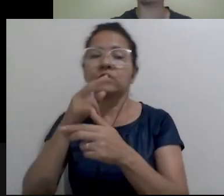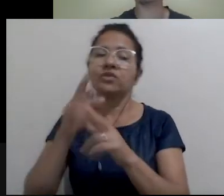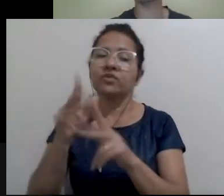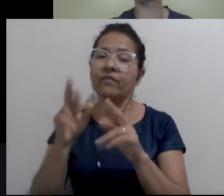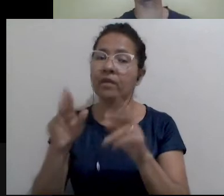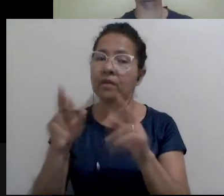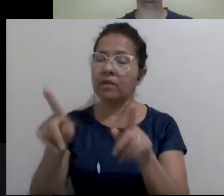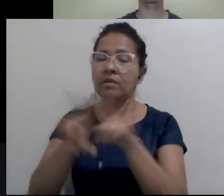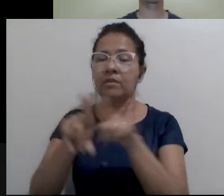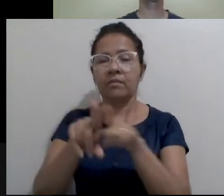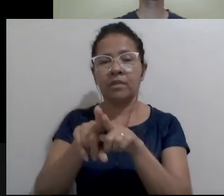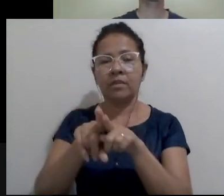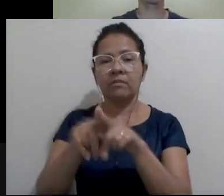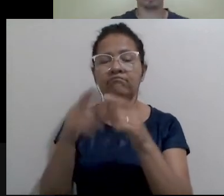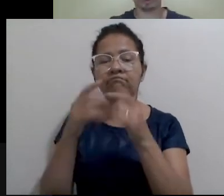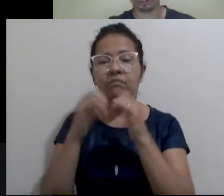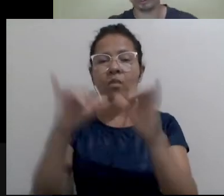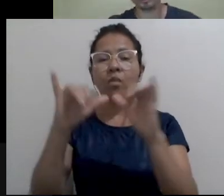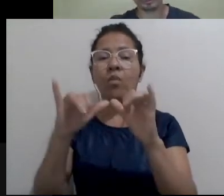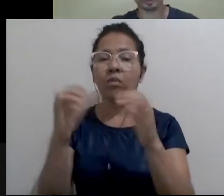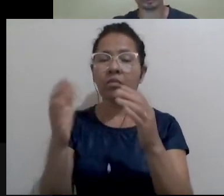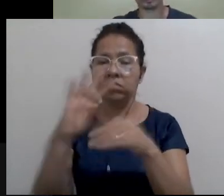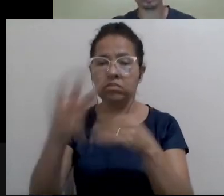como que eu citei anteriormente em relação aos compostos